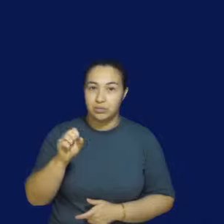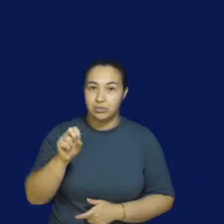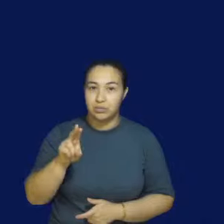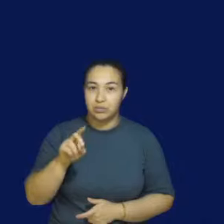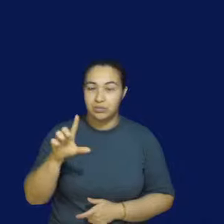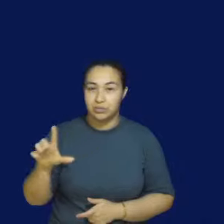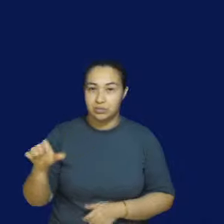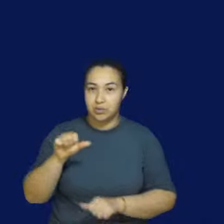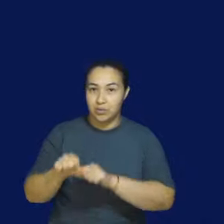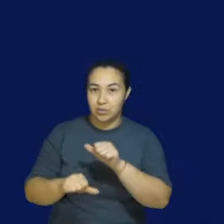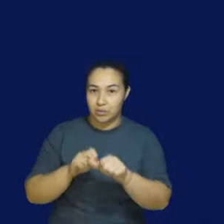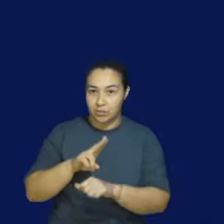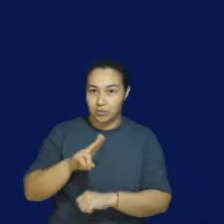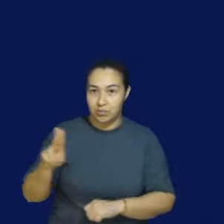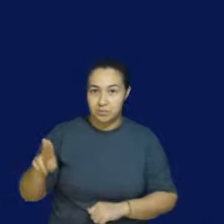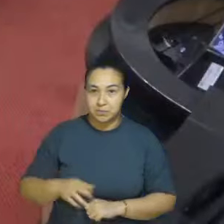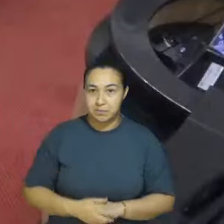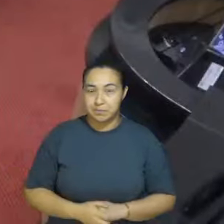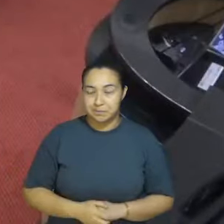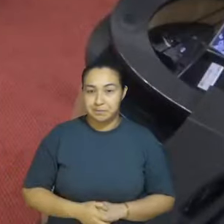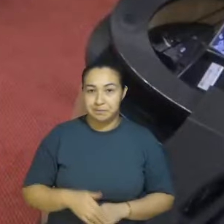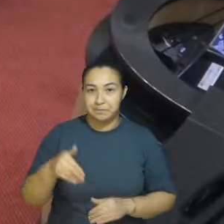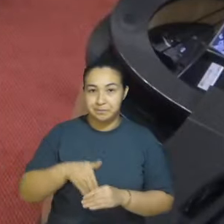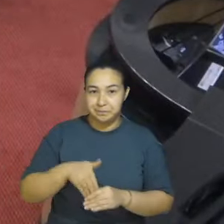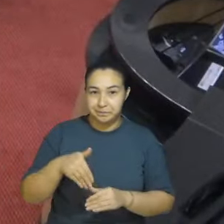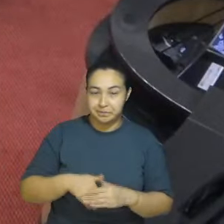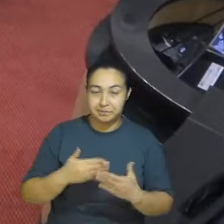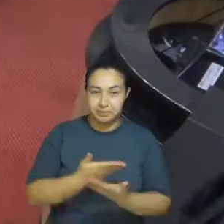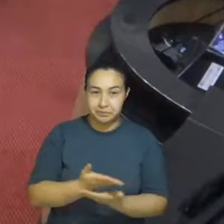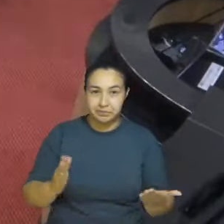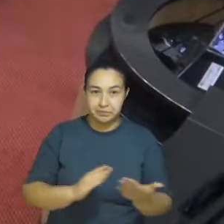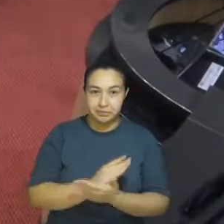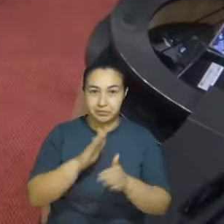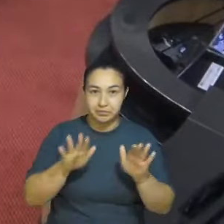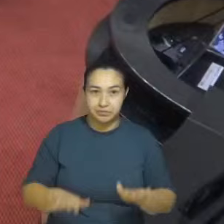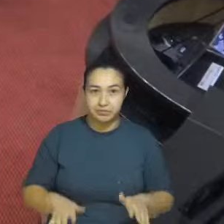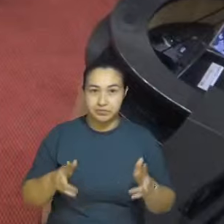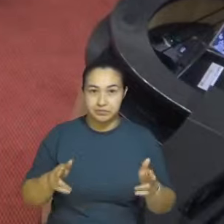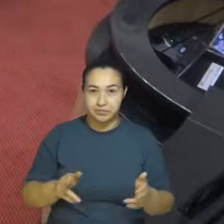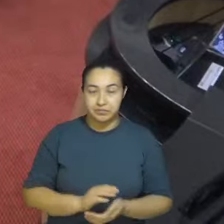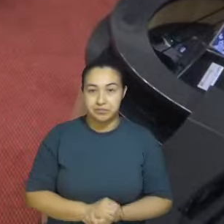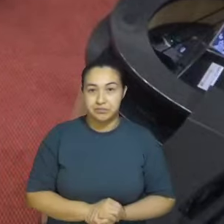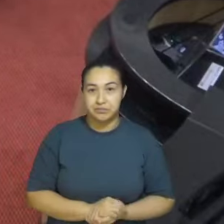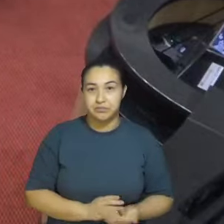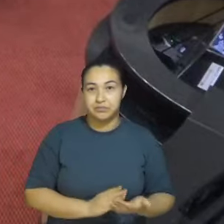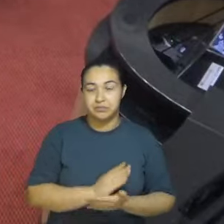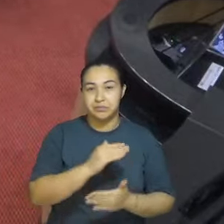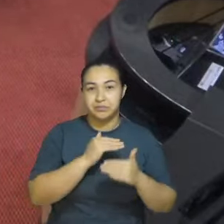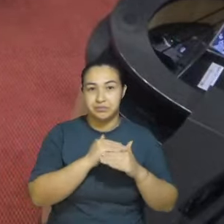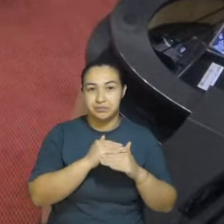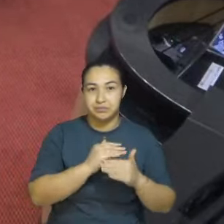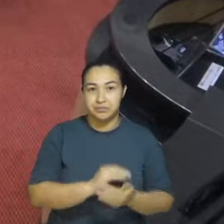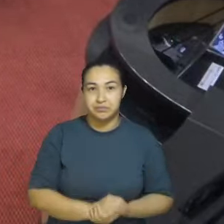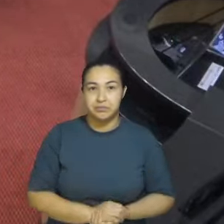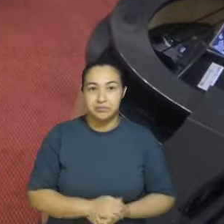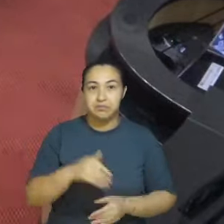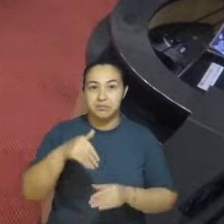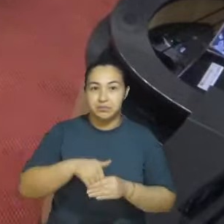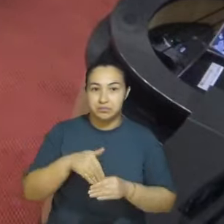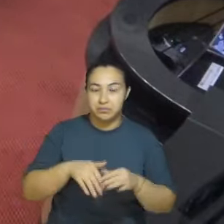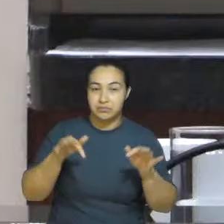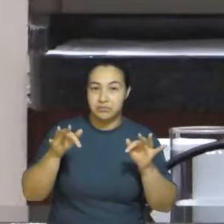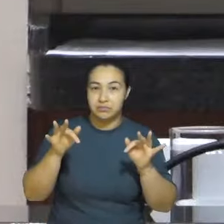Rio do Sul. Em votação. Deputados que aprovam, permaneçam como se encontram. Aprovado por unanimidade. Votação da redação